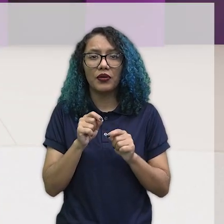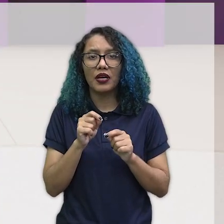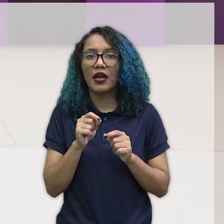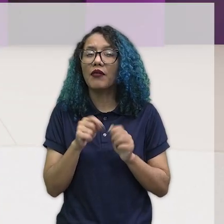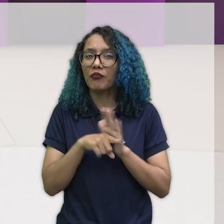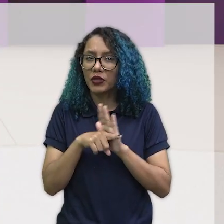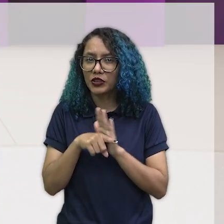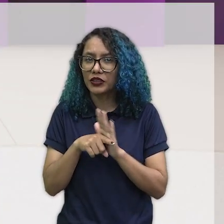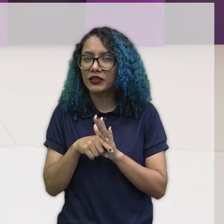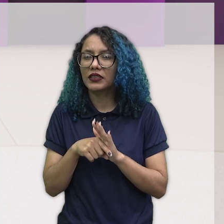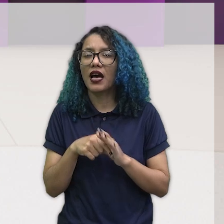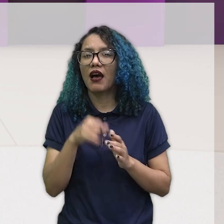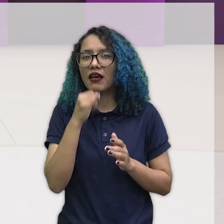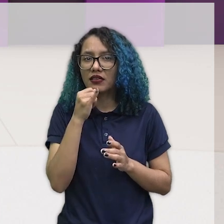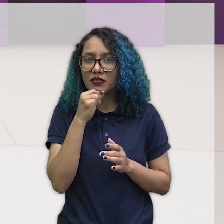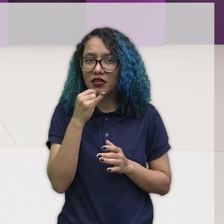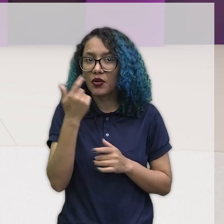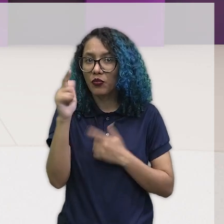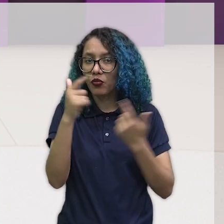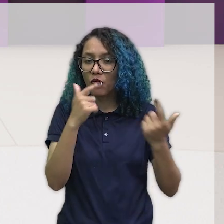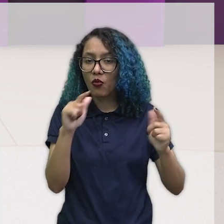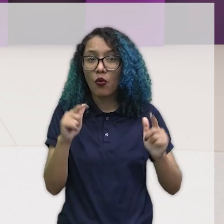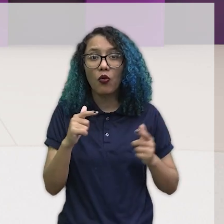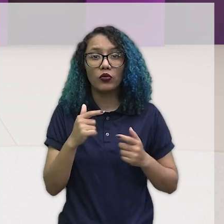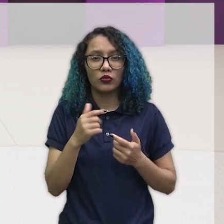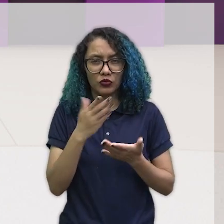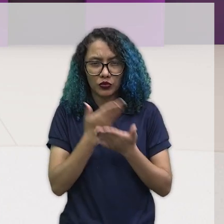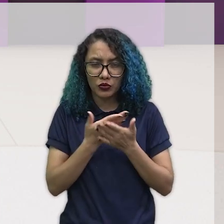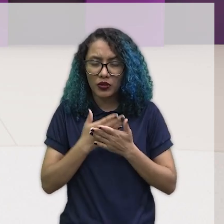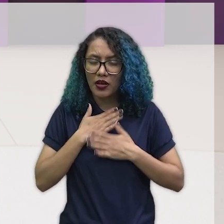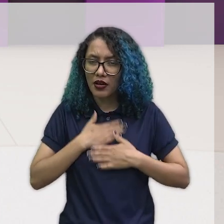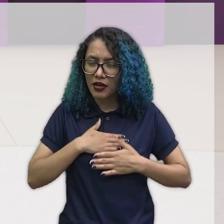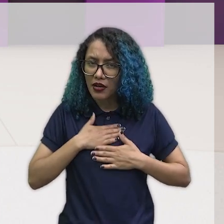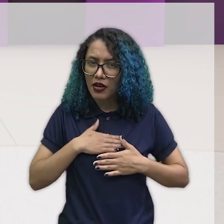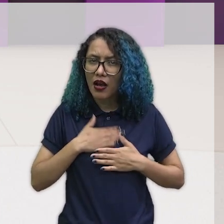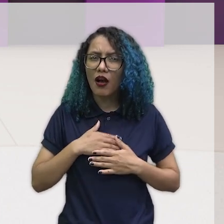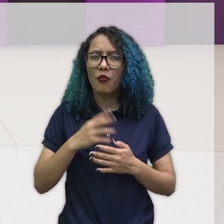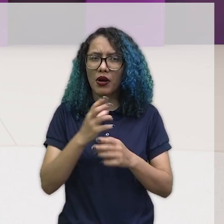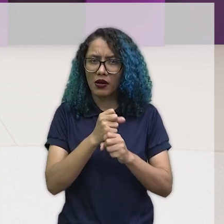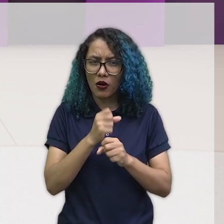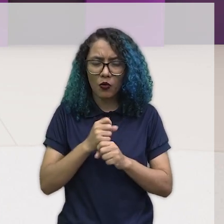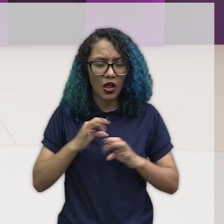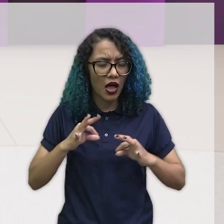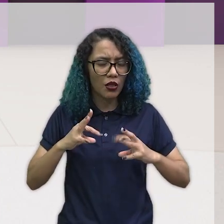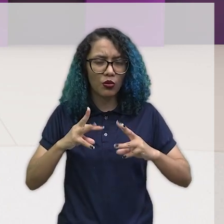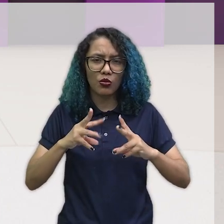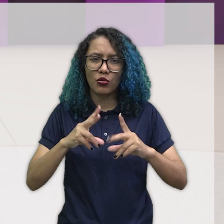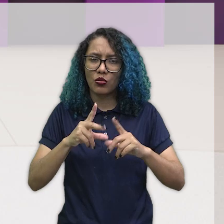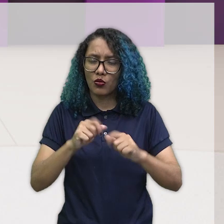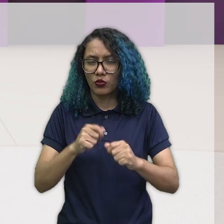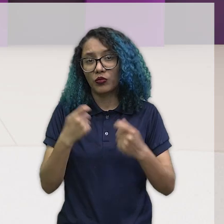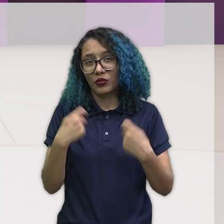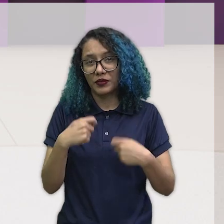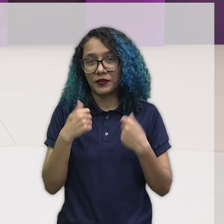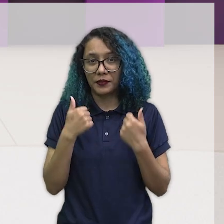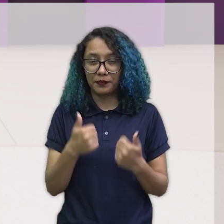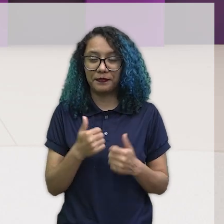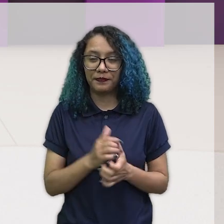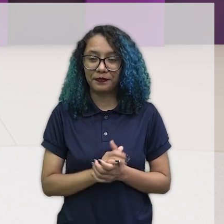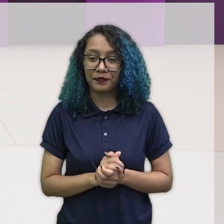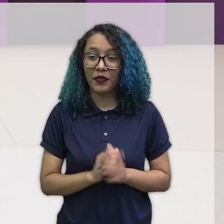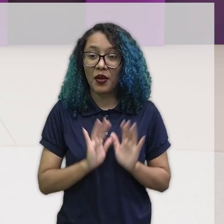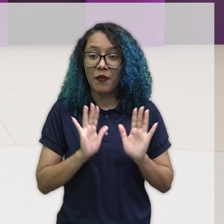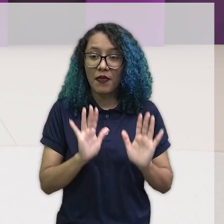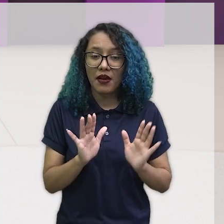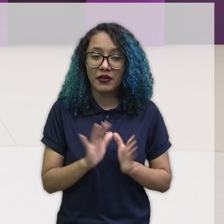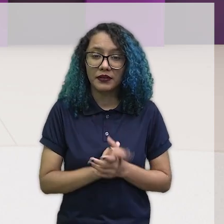você consiga ali com bastante calma, não é? Ter intimidade e conseguir desenvolver toda e qualquer questão que seja necessário, tudo bem?